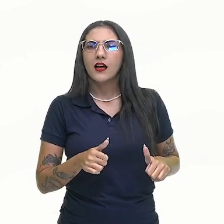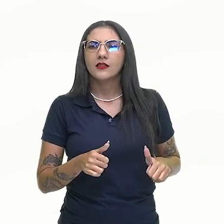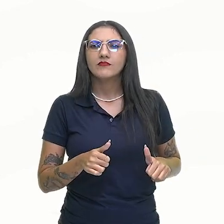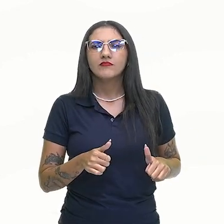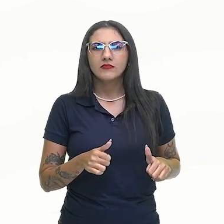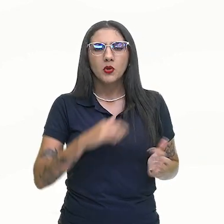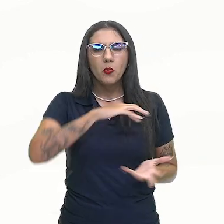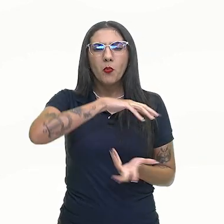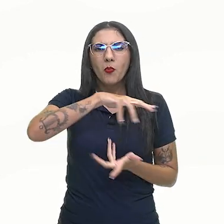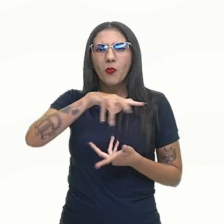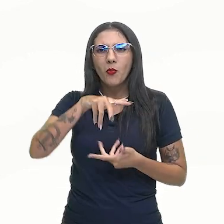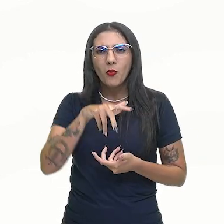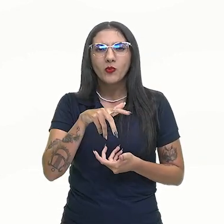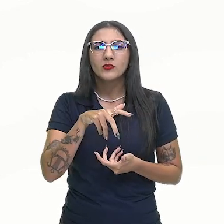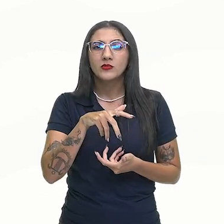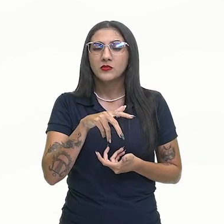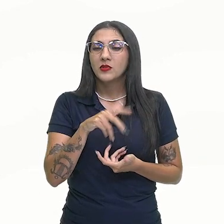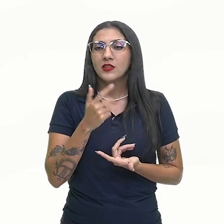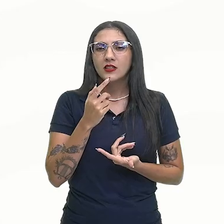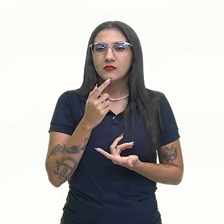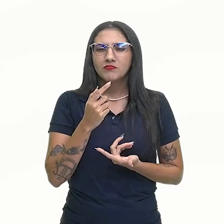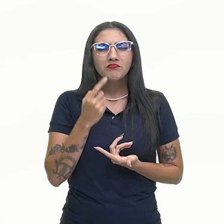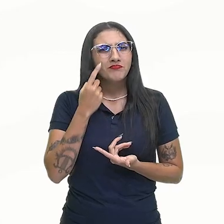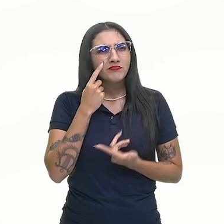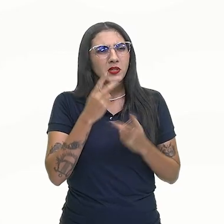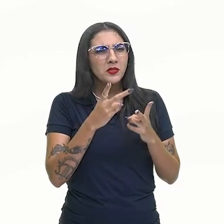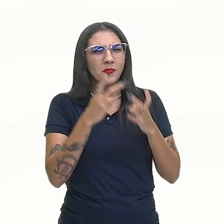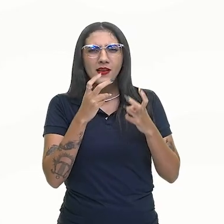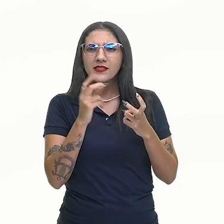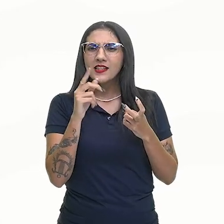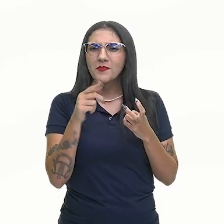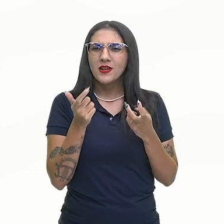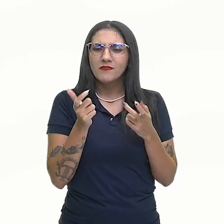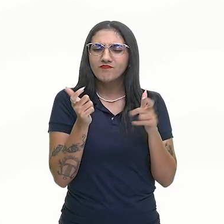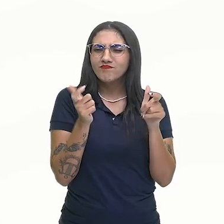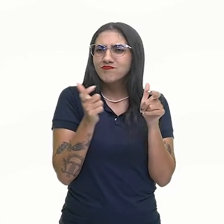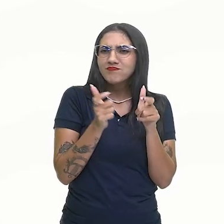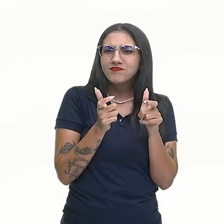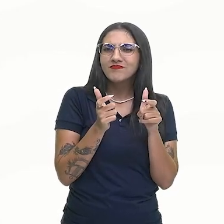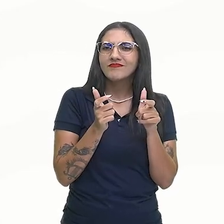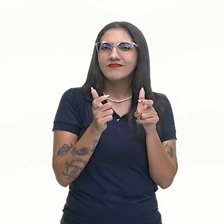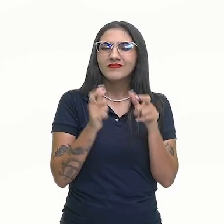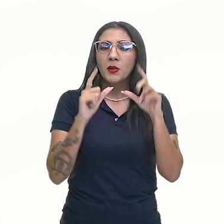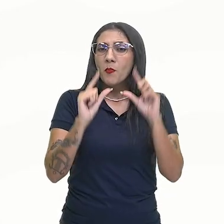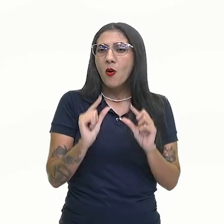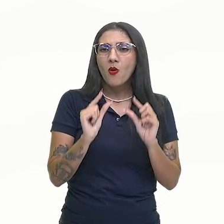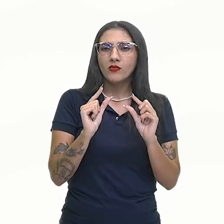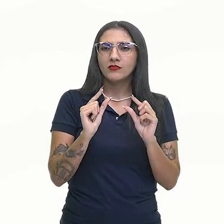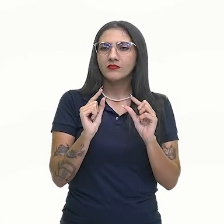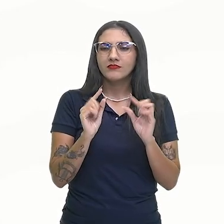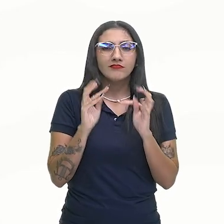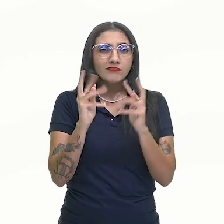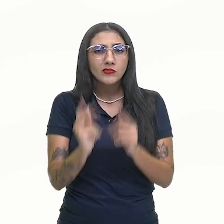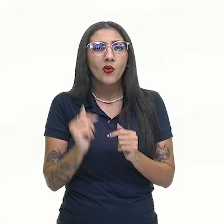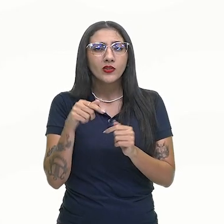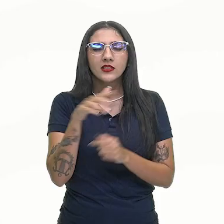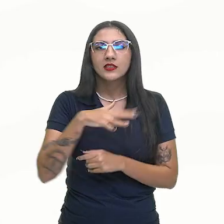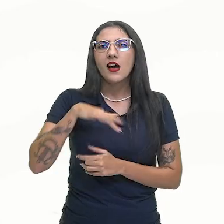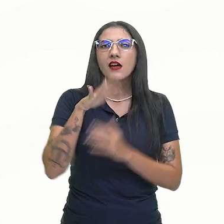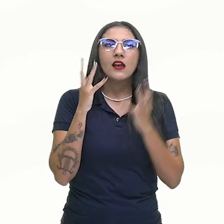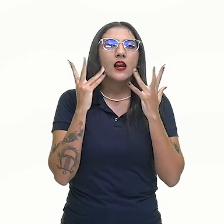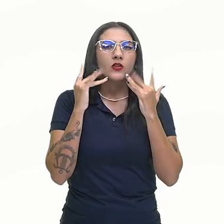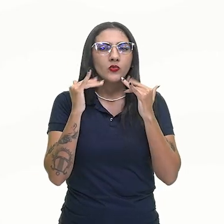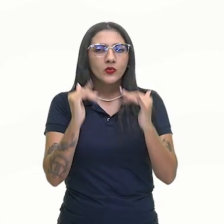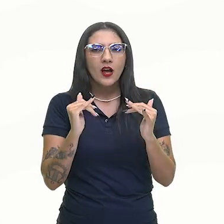parte que é muito pequenininha, é muito pouco. Toda essa natureza que a gente tem, ainda assim,